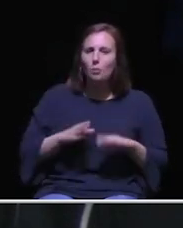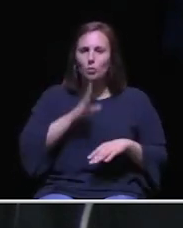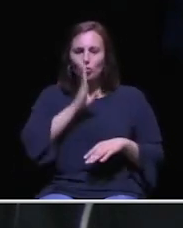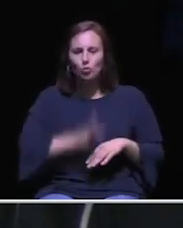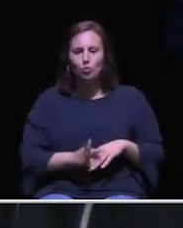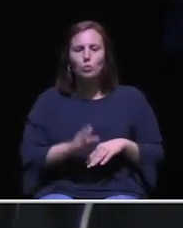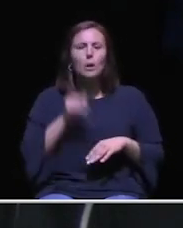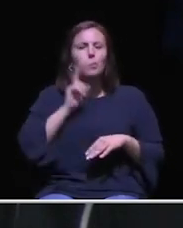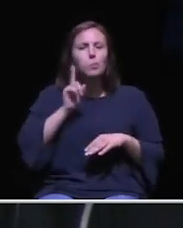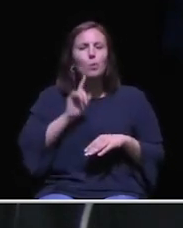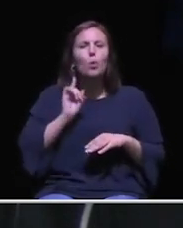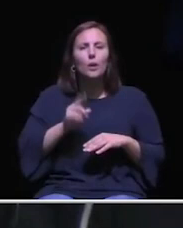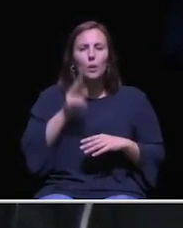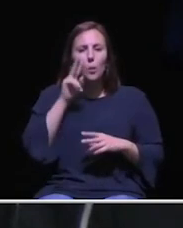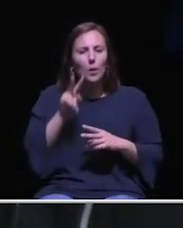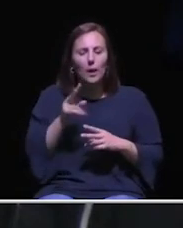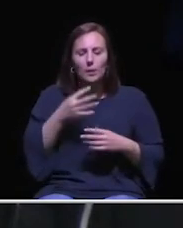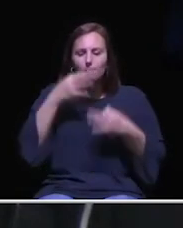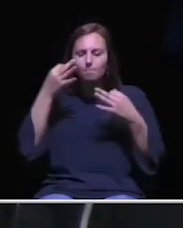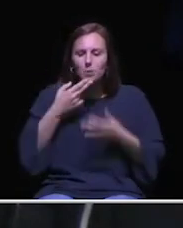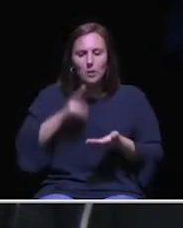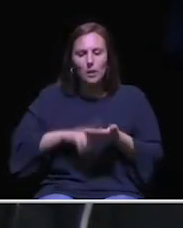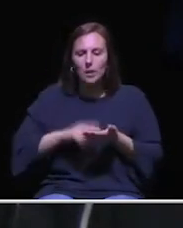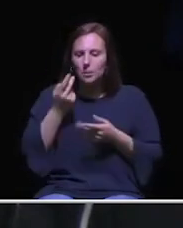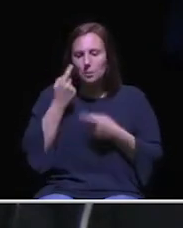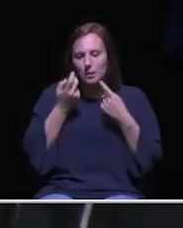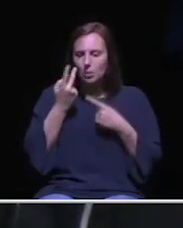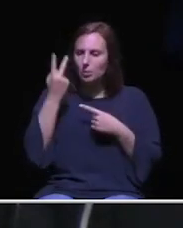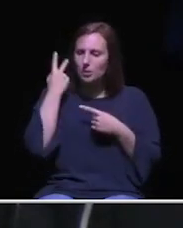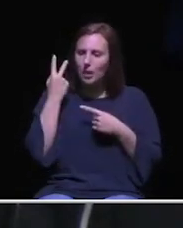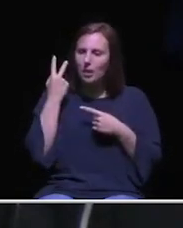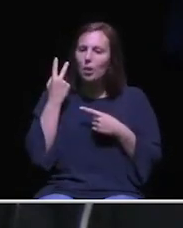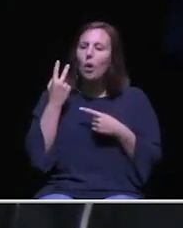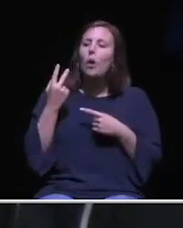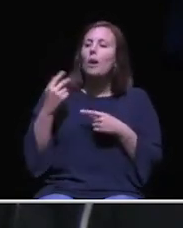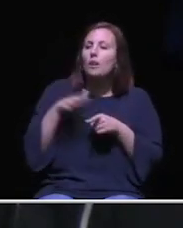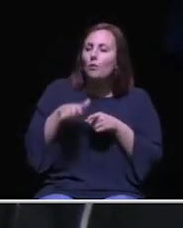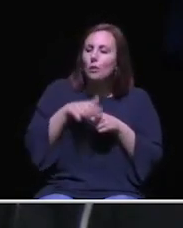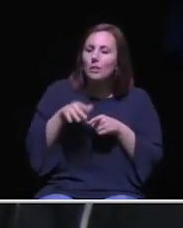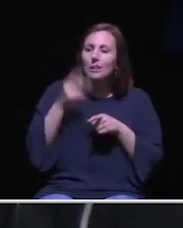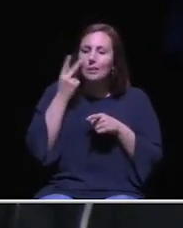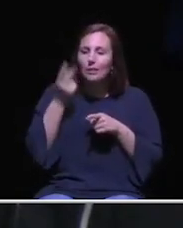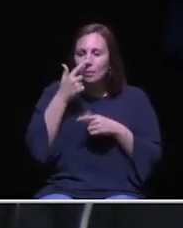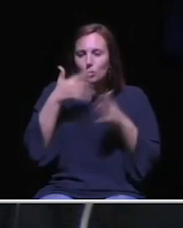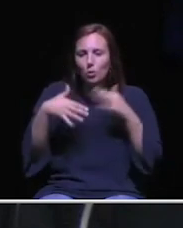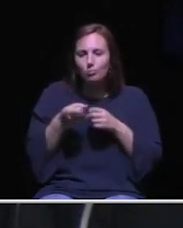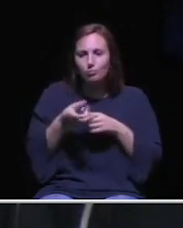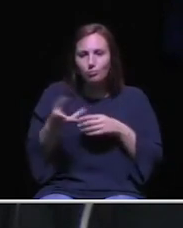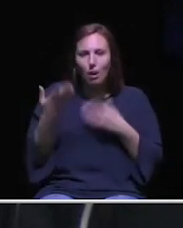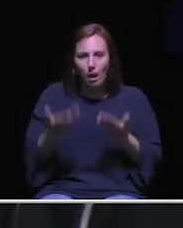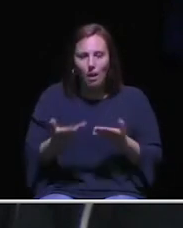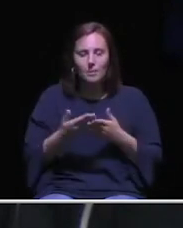é essencial o olhar franco para o passado colonial português e para a influência que ainda hoje tem na vida de tantas pessoas. Quem